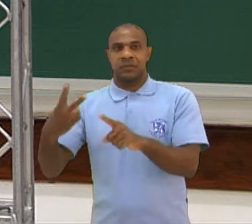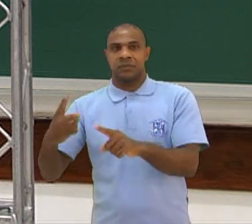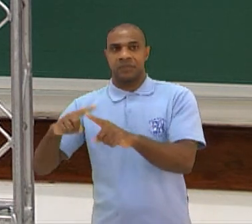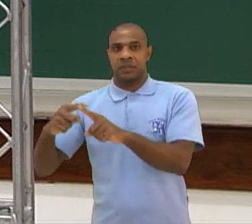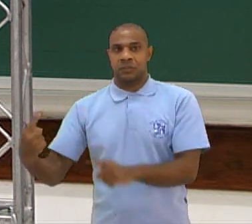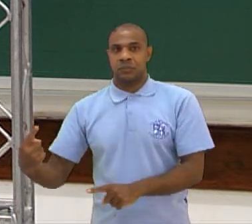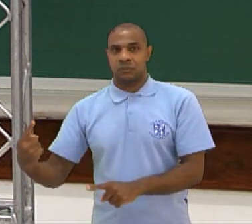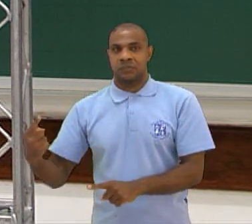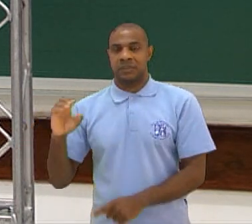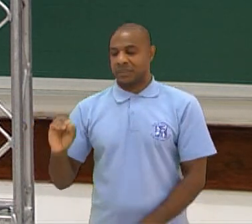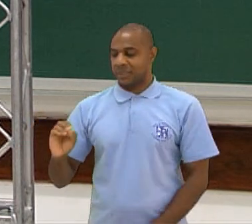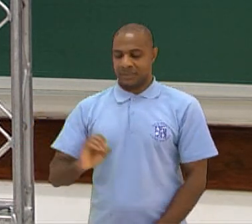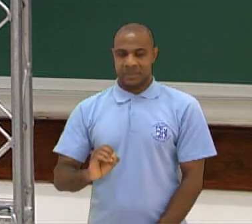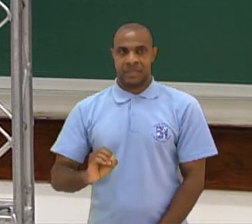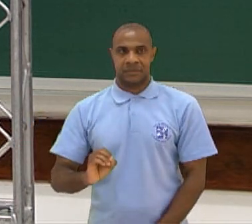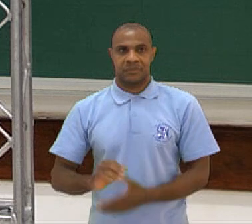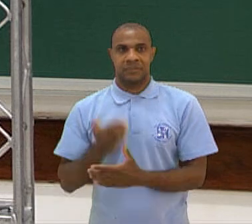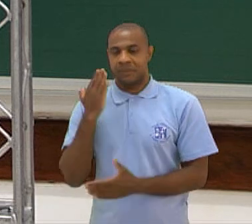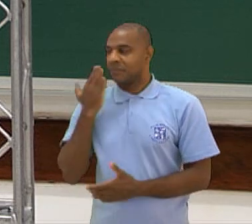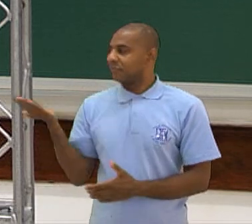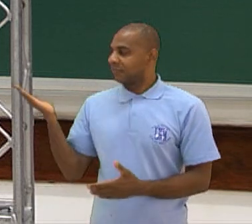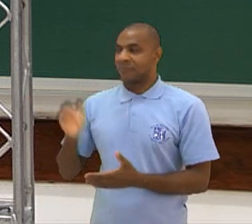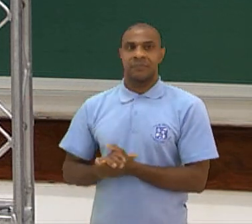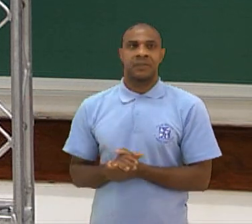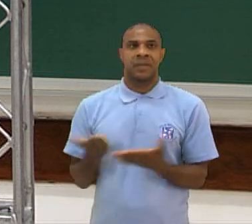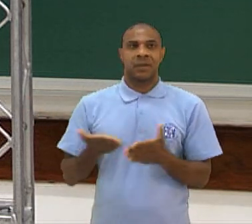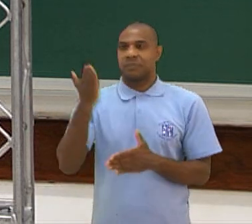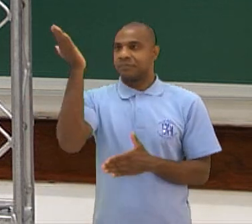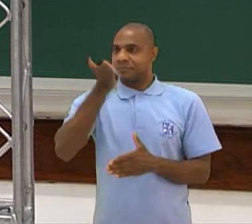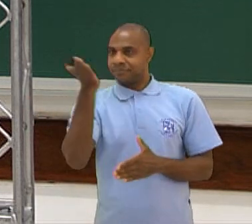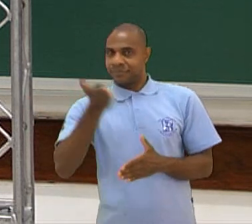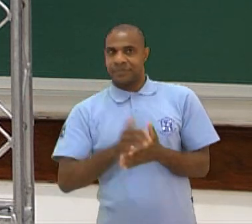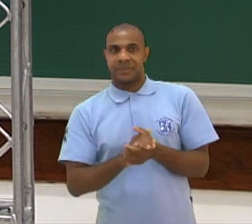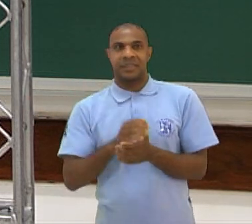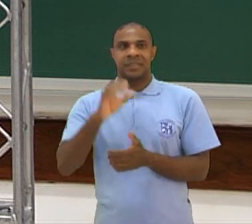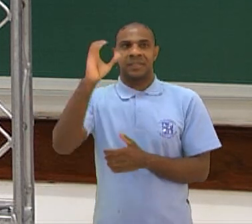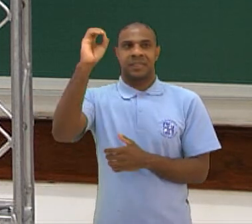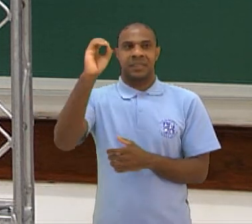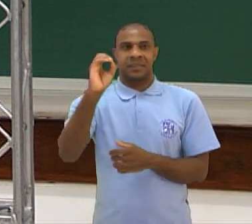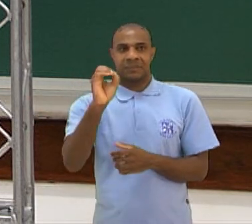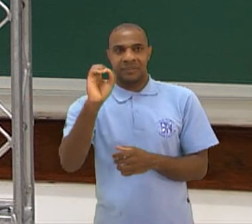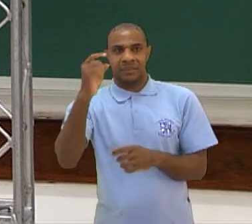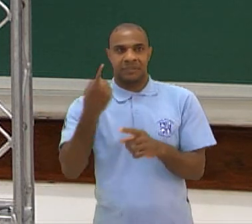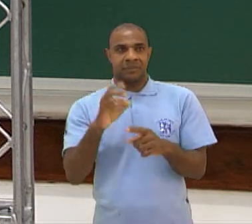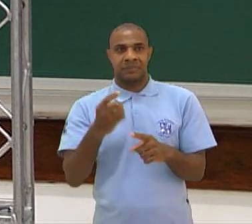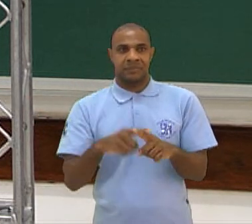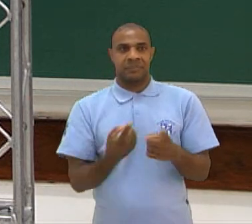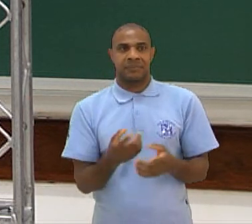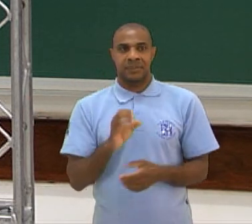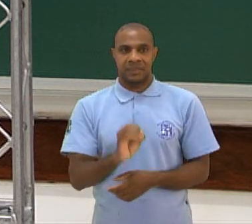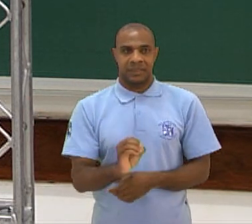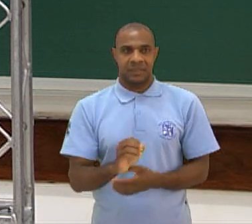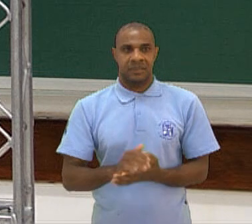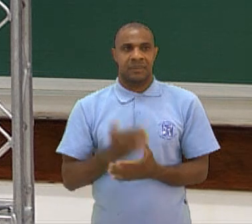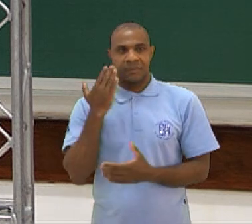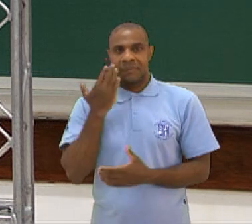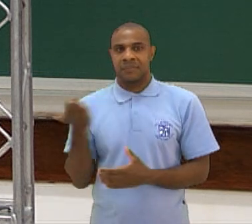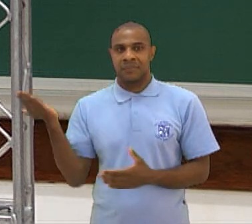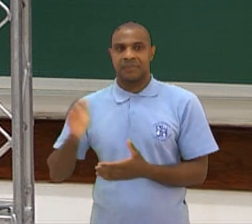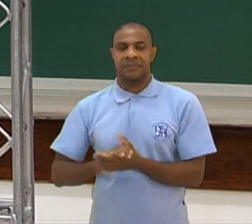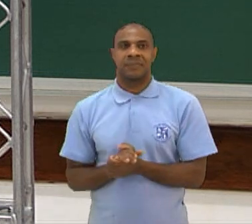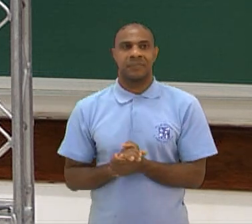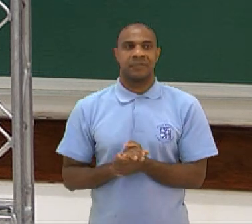1, menos 1, mais 1. Agora eu vou olhar a ajustada para facilitar, tá vendo? 0, 1 e A. Tá vendo que a ajustada